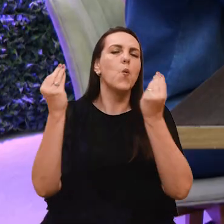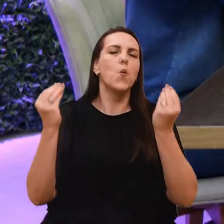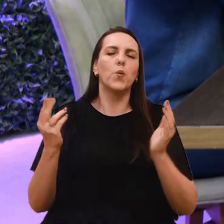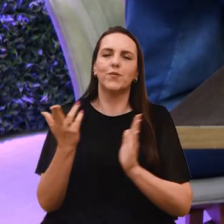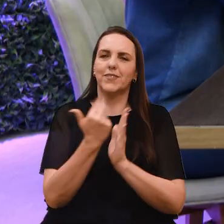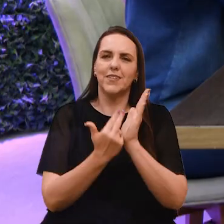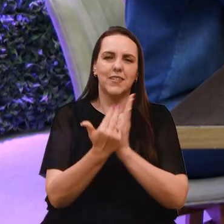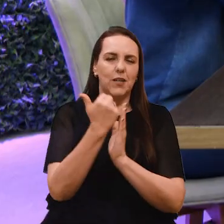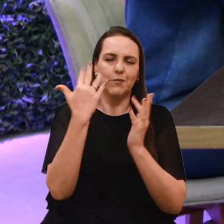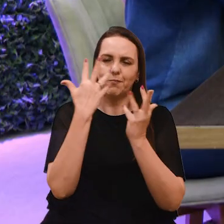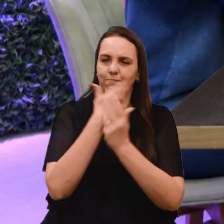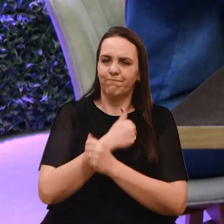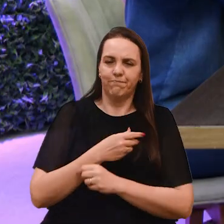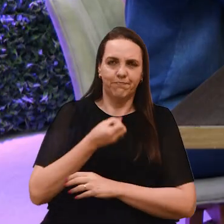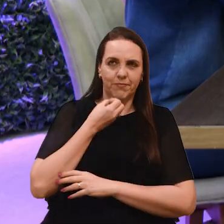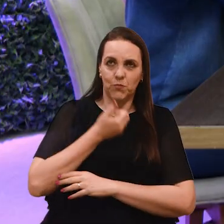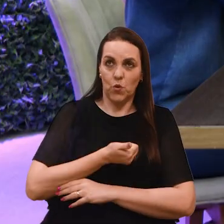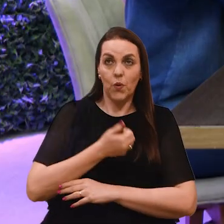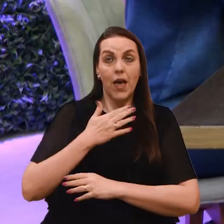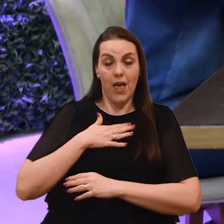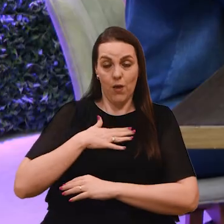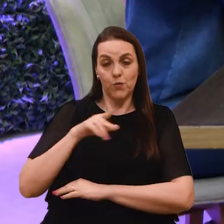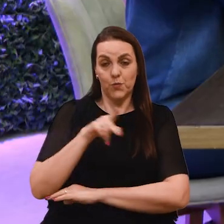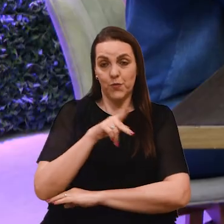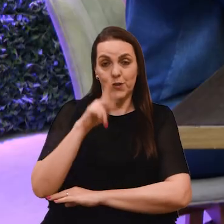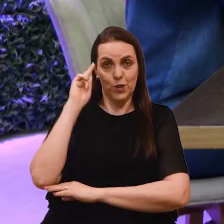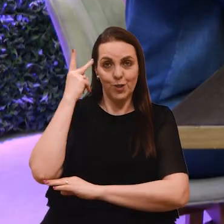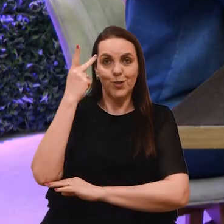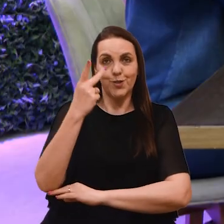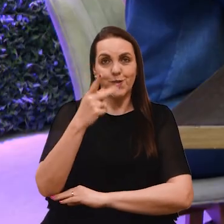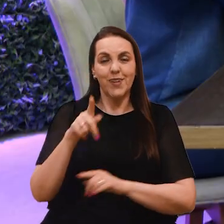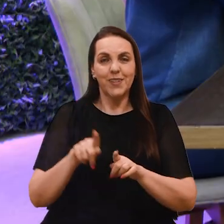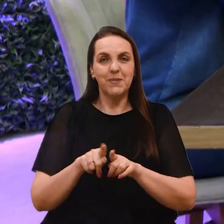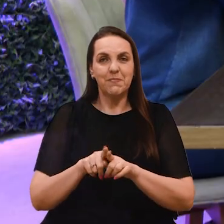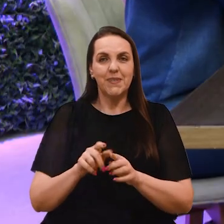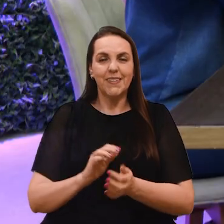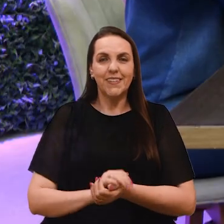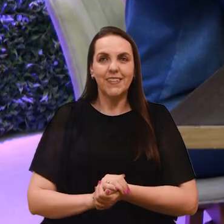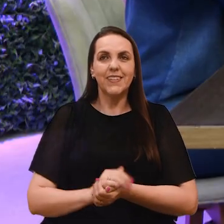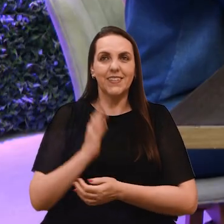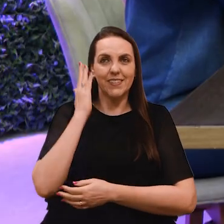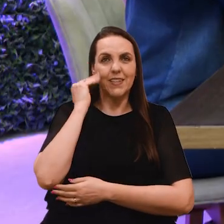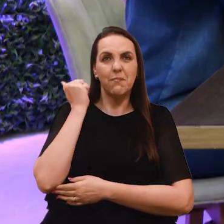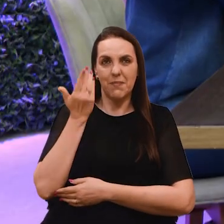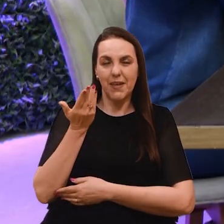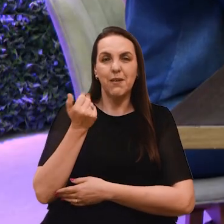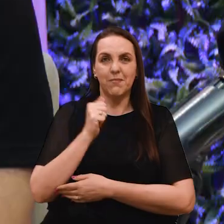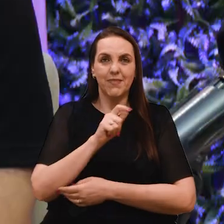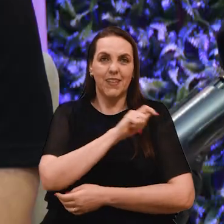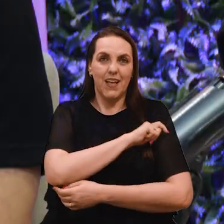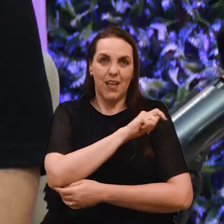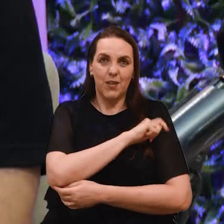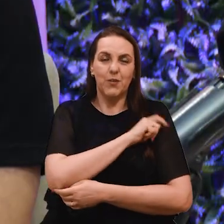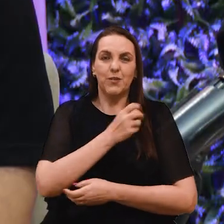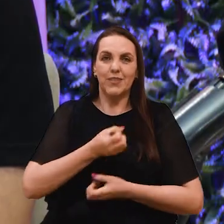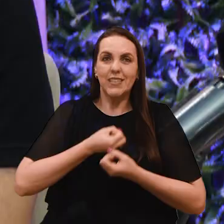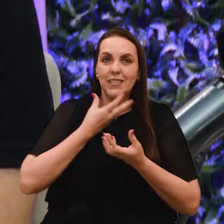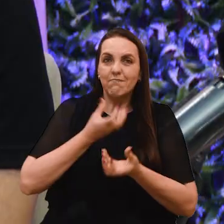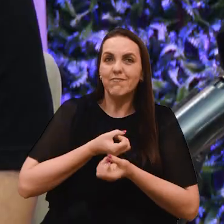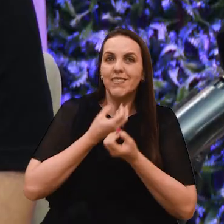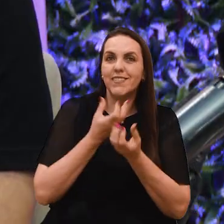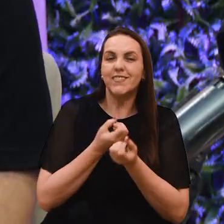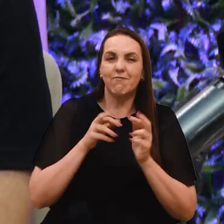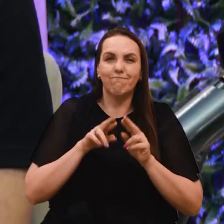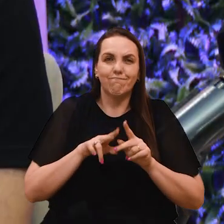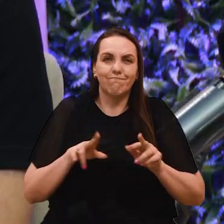bons, né? Eu também, como professora também de história, mas a gente sabe o quanto os estudantes se expressam de diversas formas,